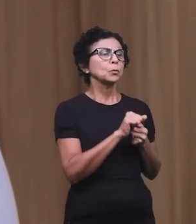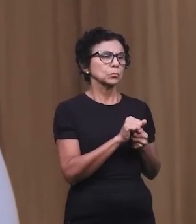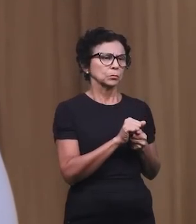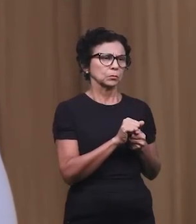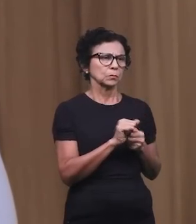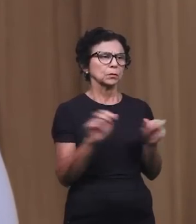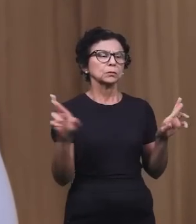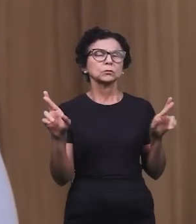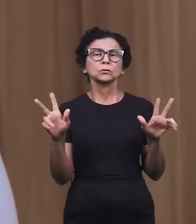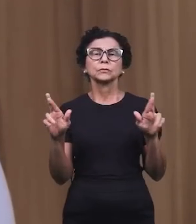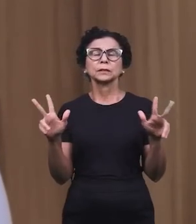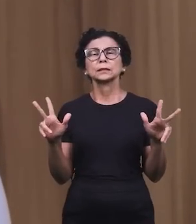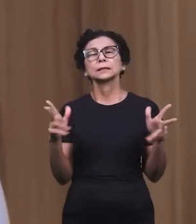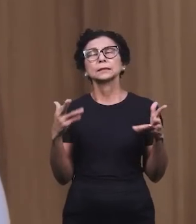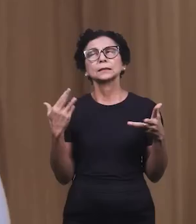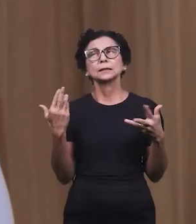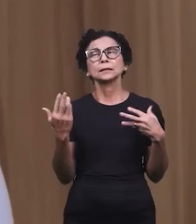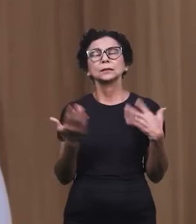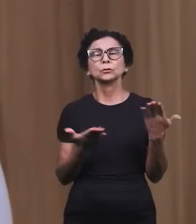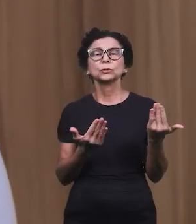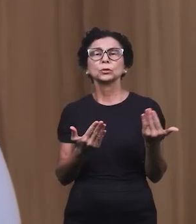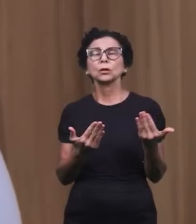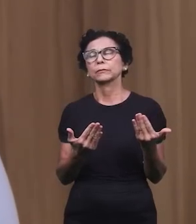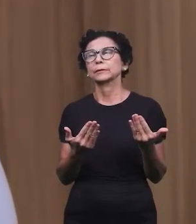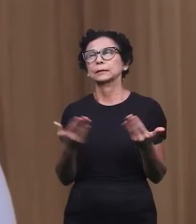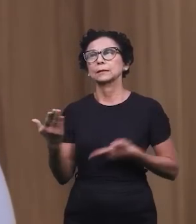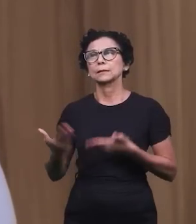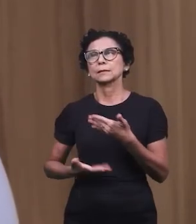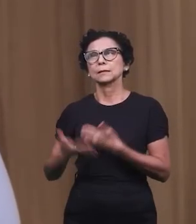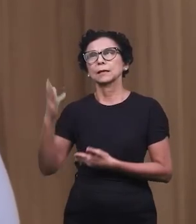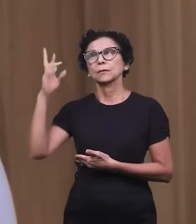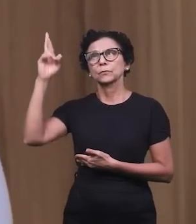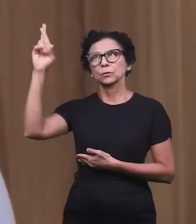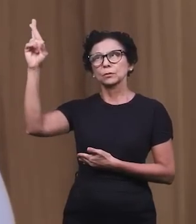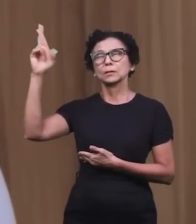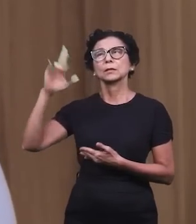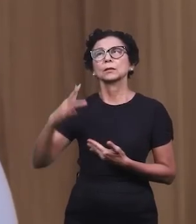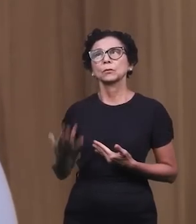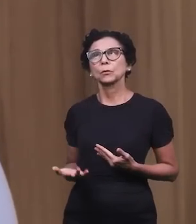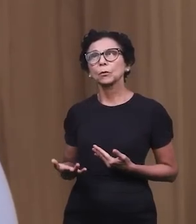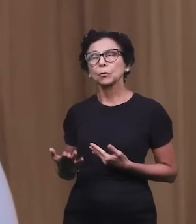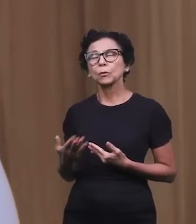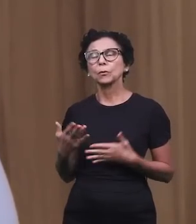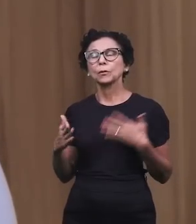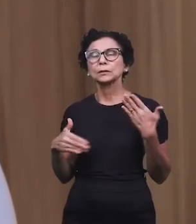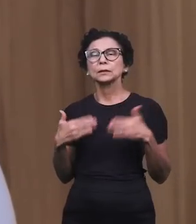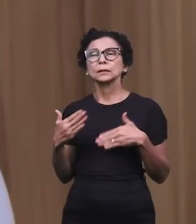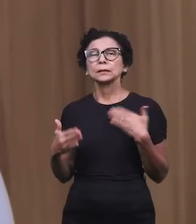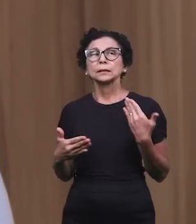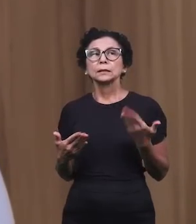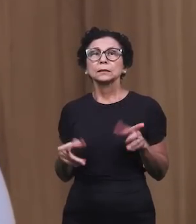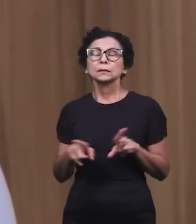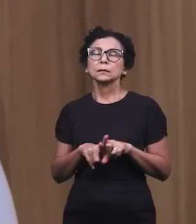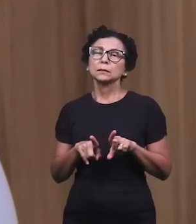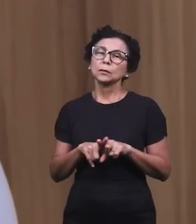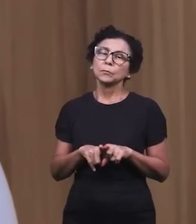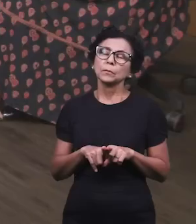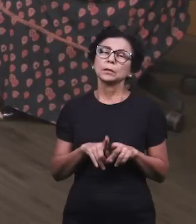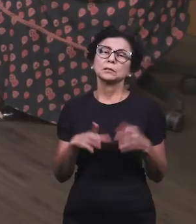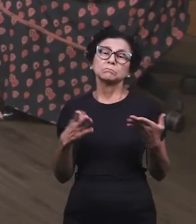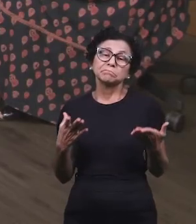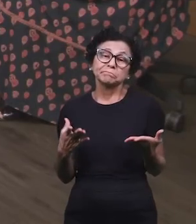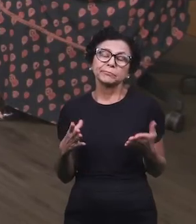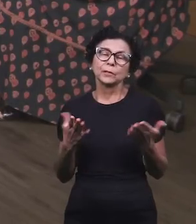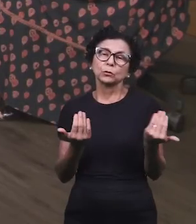também na vida daquele jovem que esteve na presença do Senhor, mas por algum motivo se afastou e hoje se encontra fora da presença do Senhor? Muito